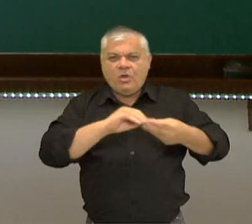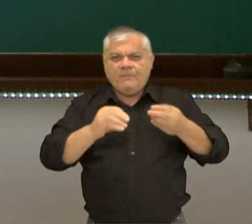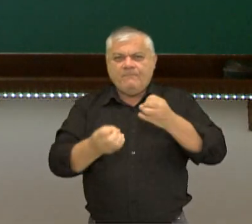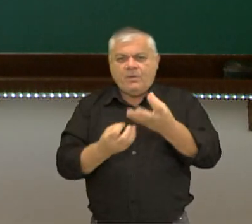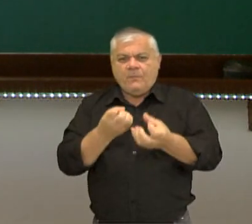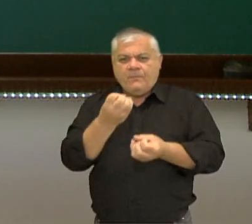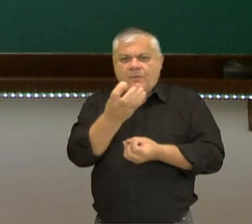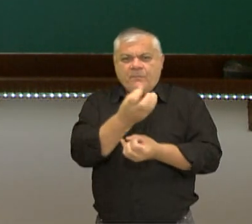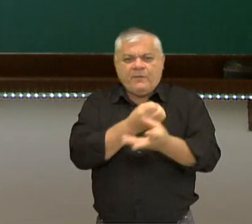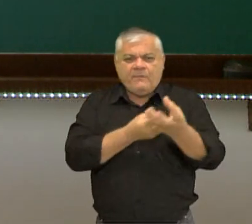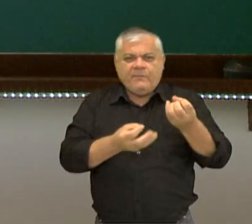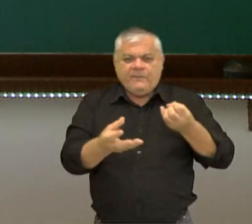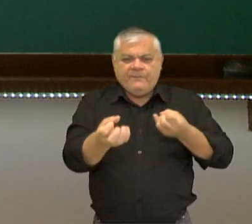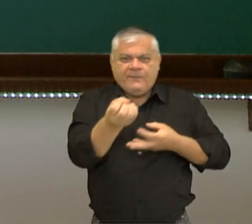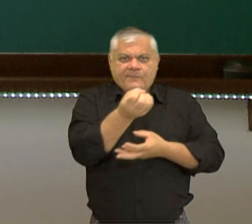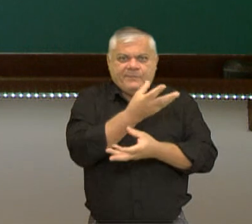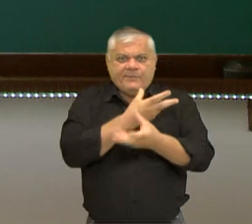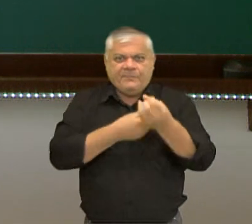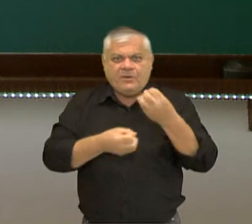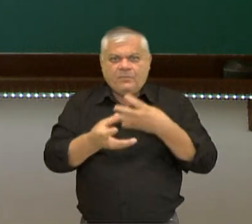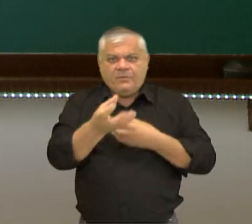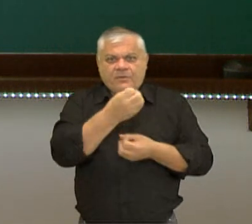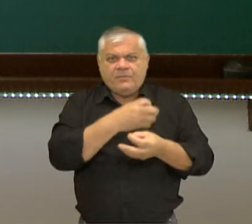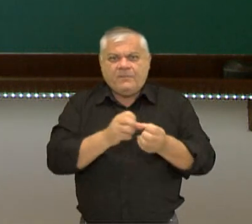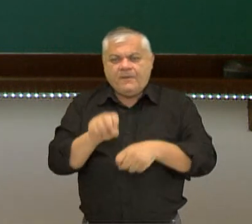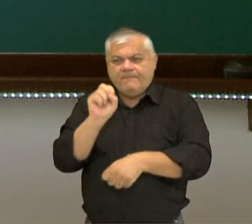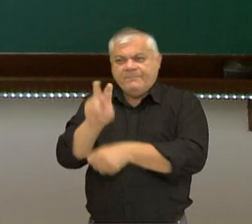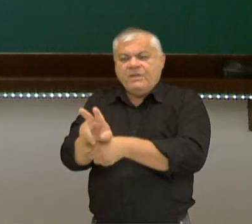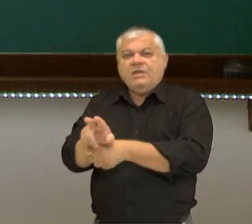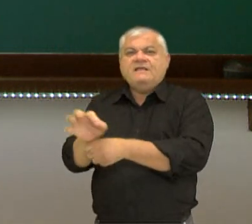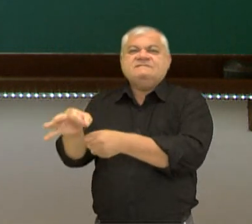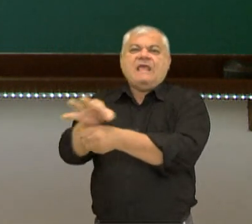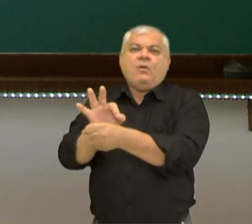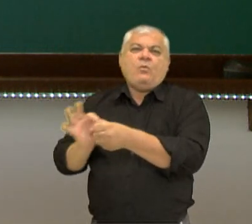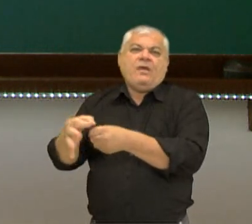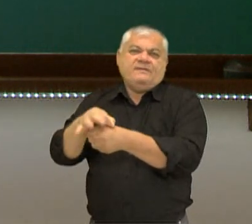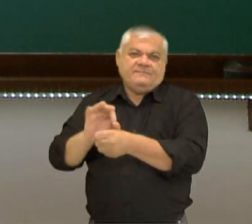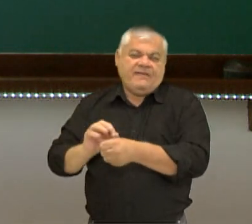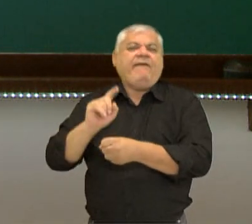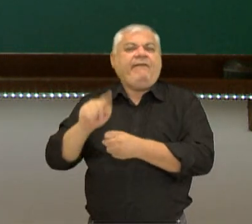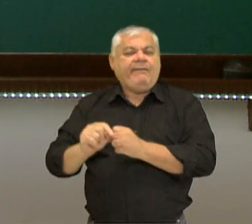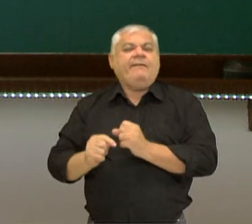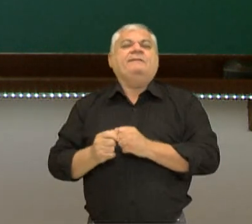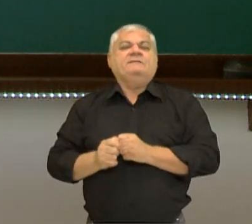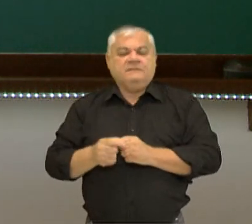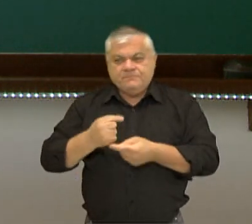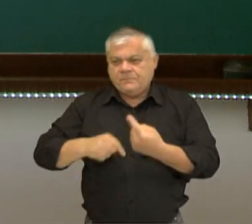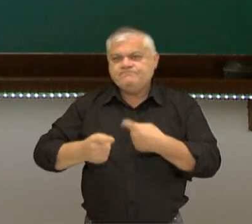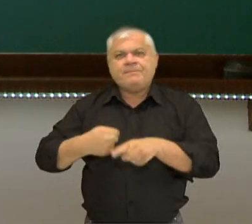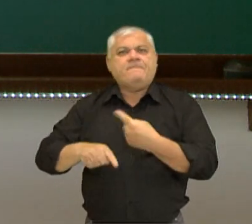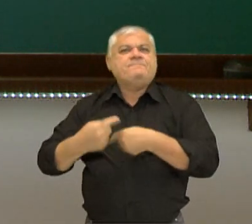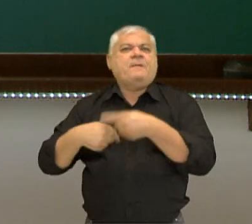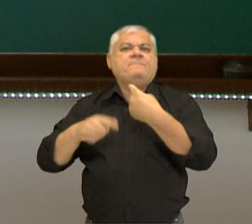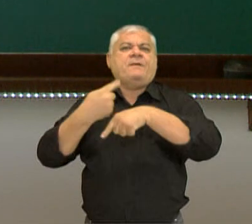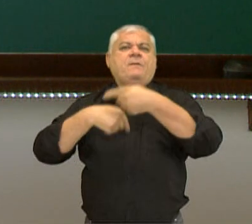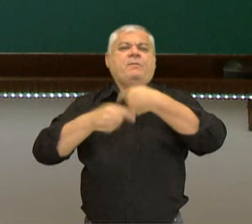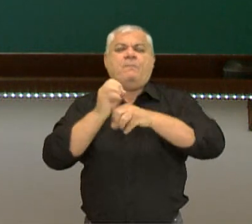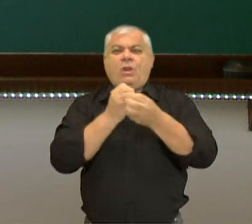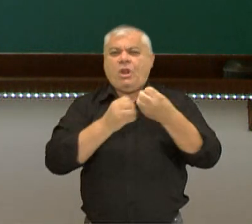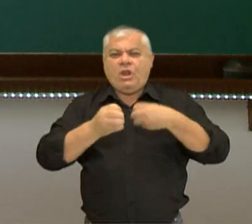vírus que serão liberados para infectar outras células. Este é o processo de replicação de todos